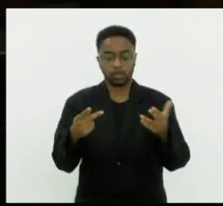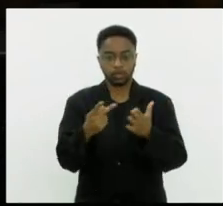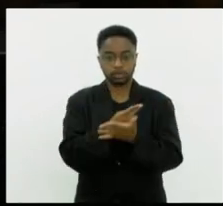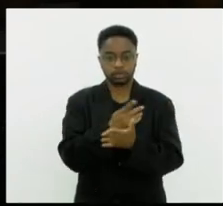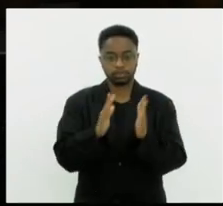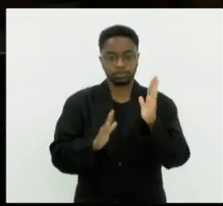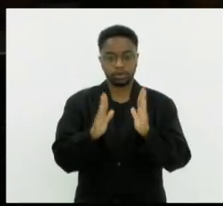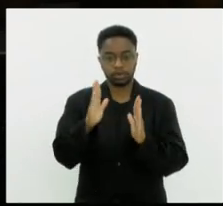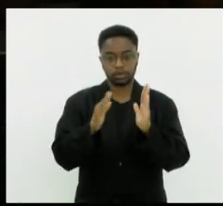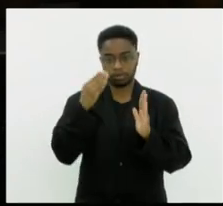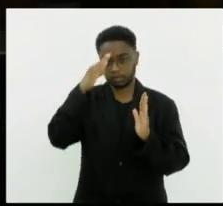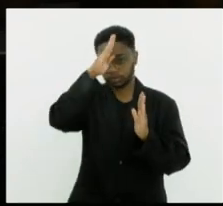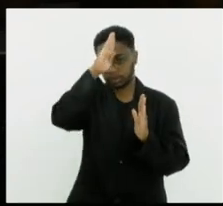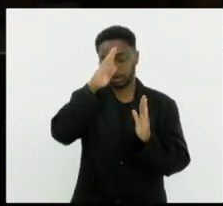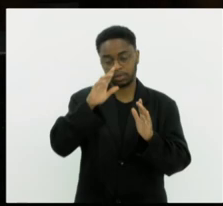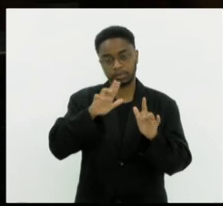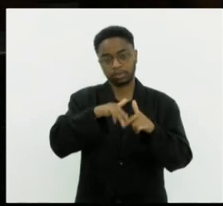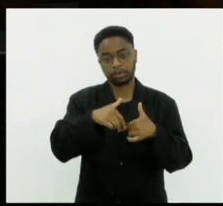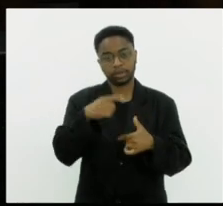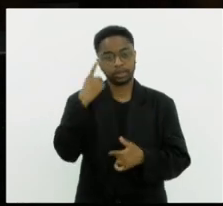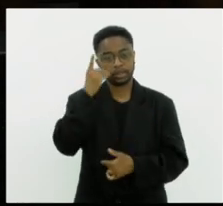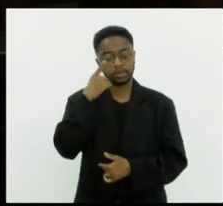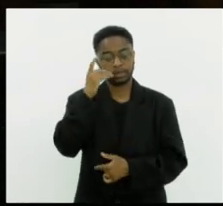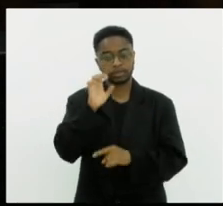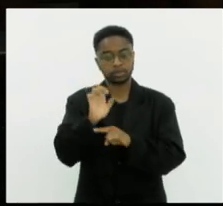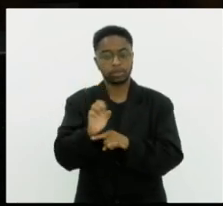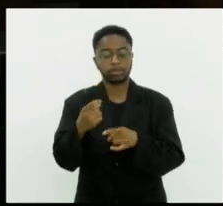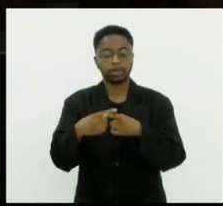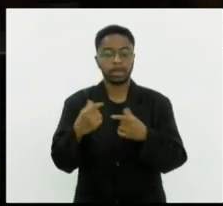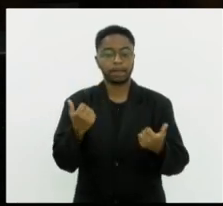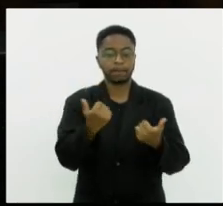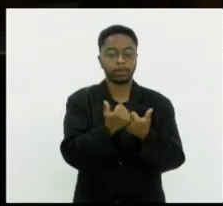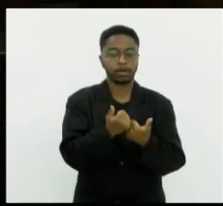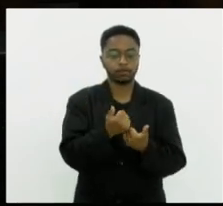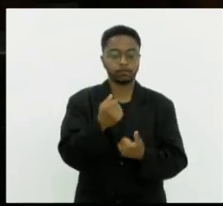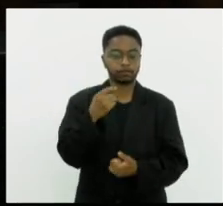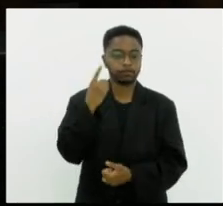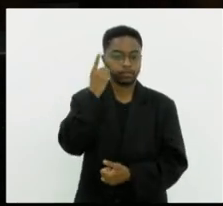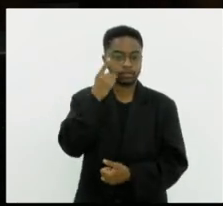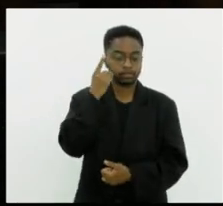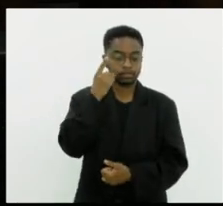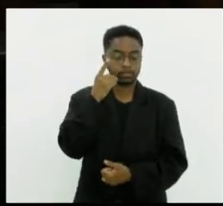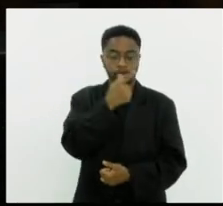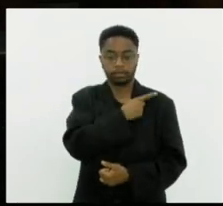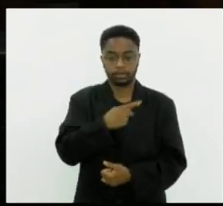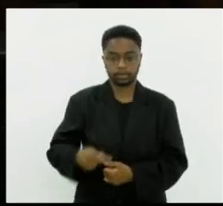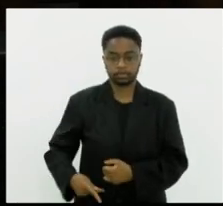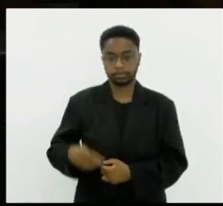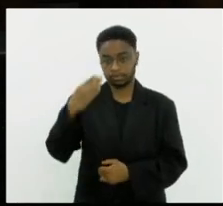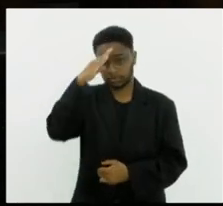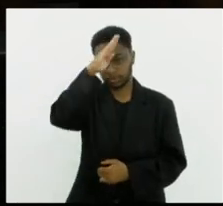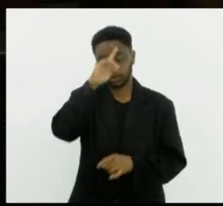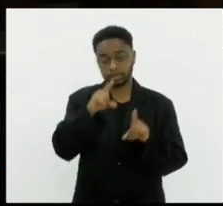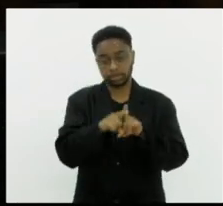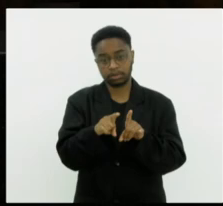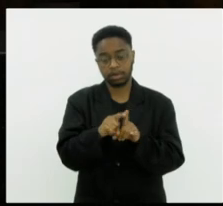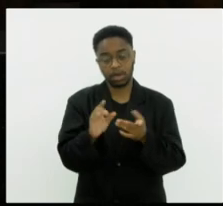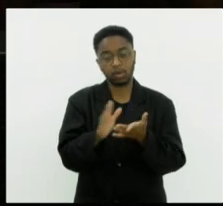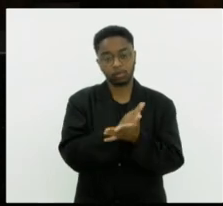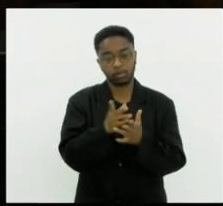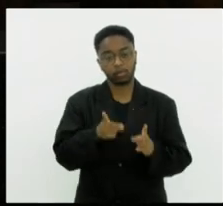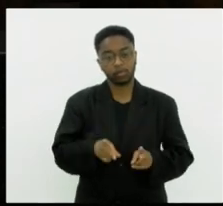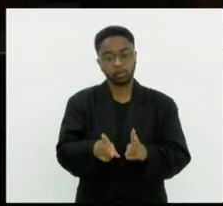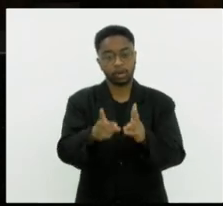aos deputados estaduais que, na ocasião, apoiavam o presidente Bolsonaro e que apoiam aqueles que renovaram seu mandato e que estão até